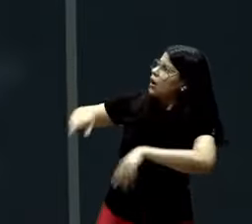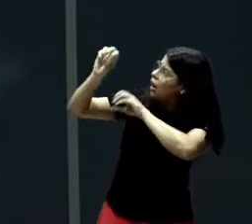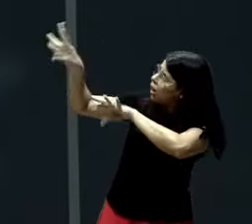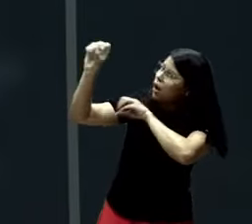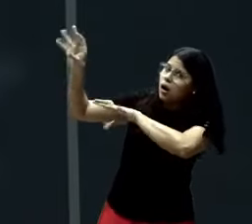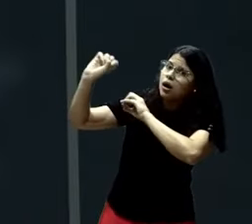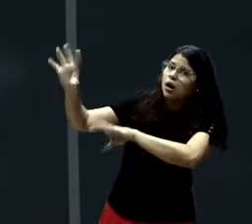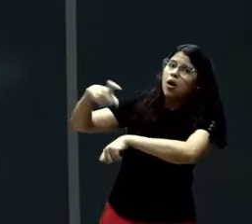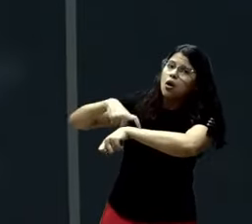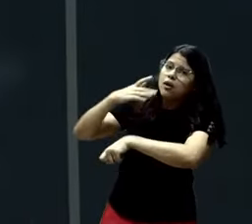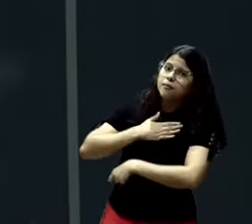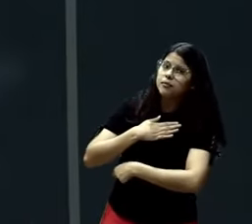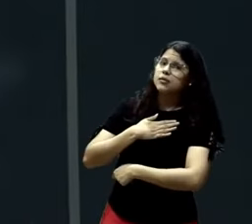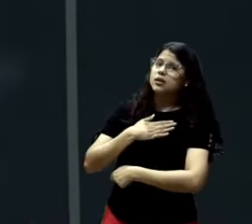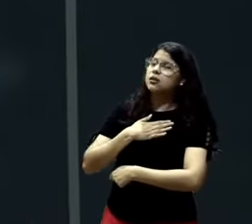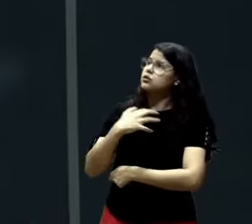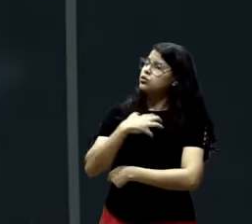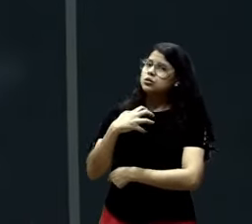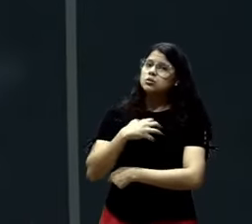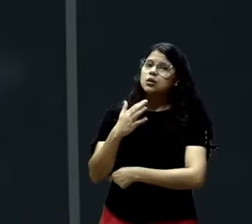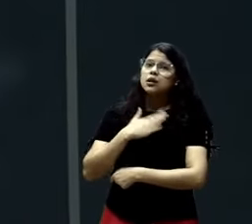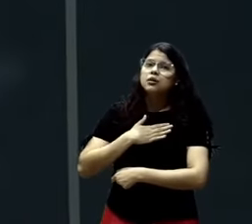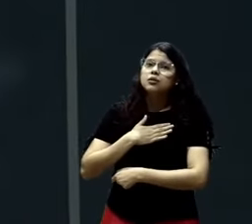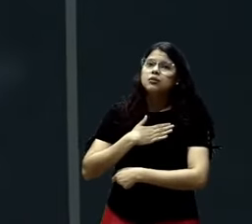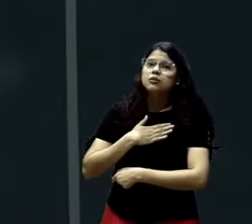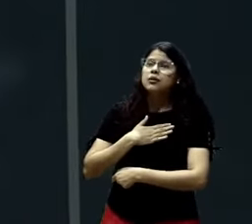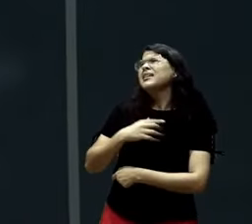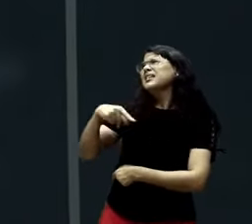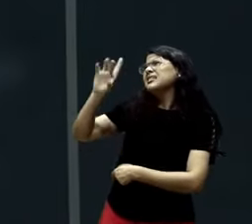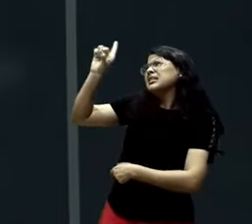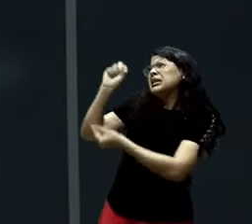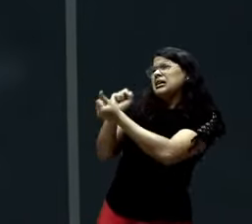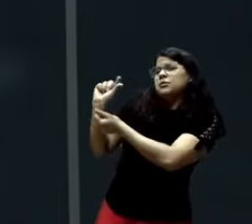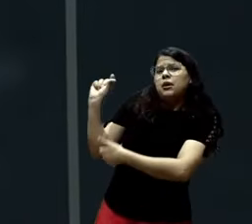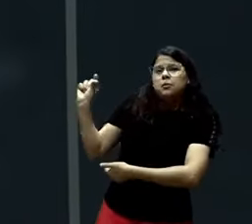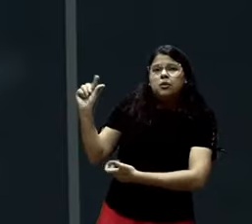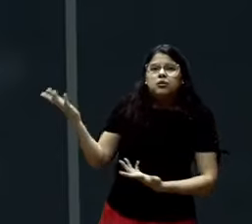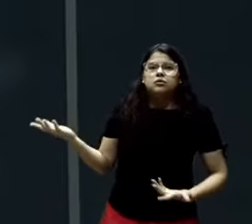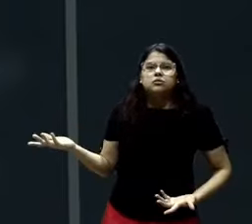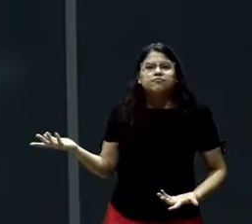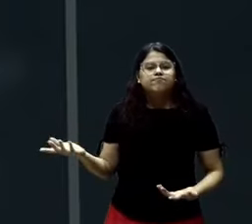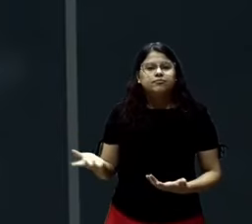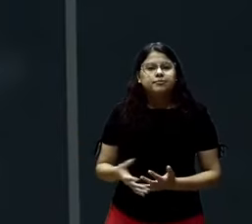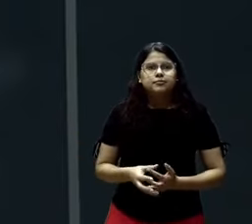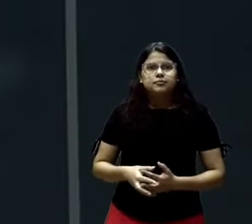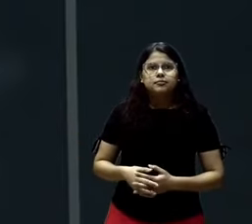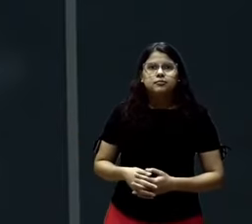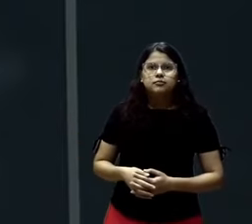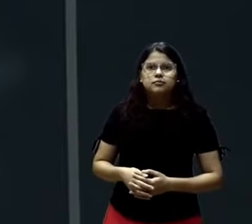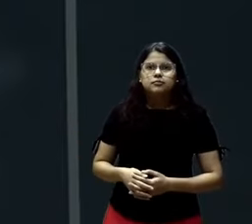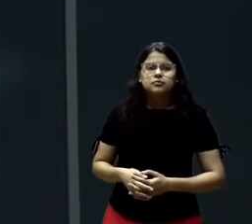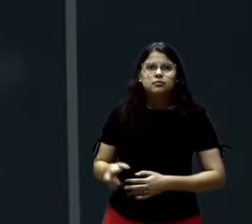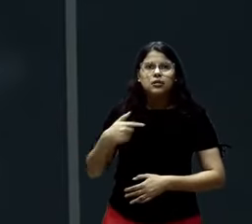Tem que ser no meu tempo. Deus, espera mais um pouquinho. Como se